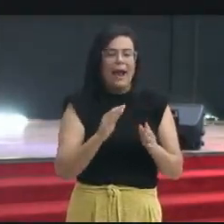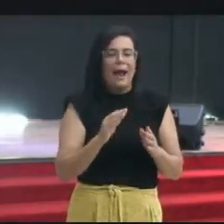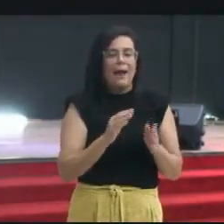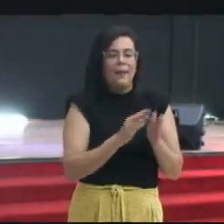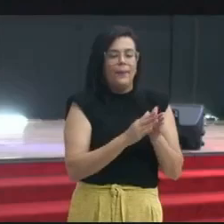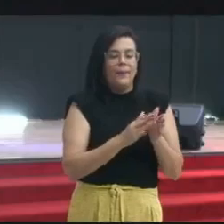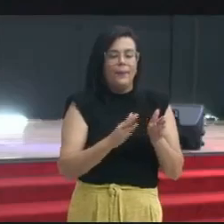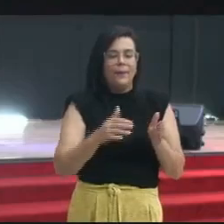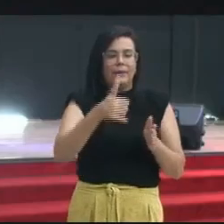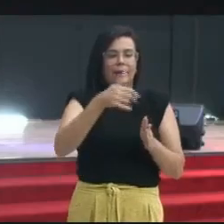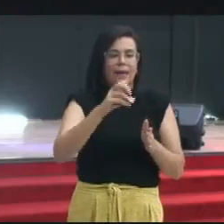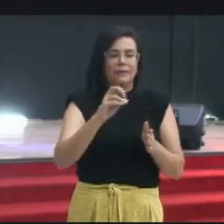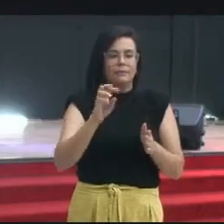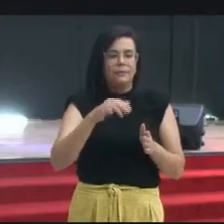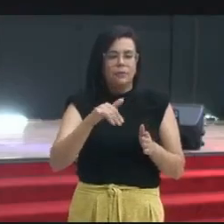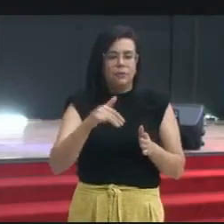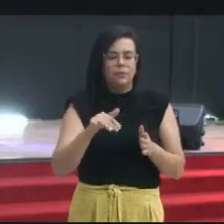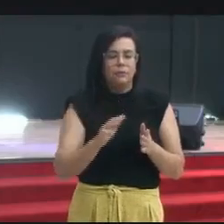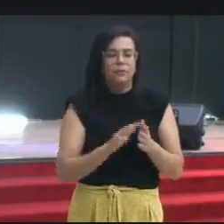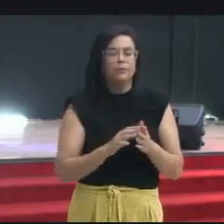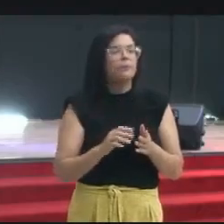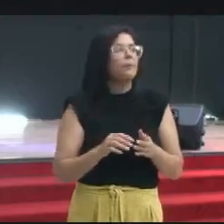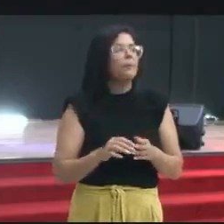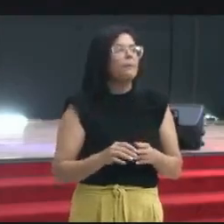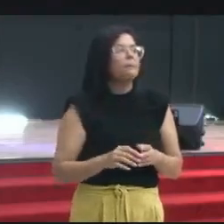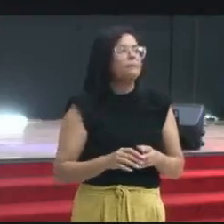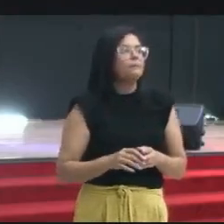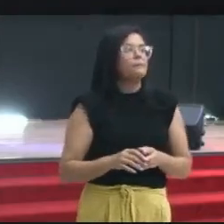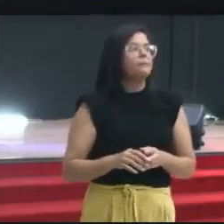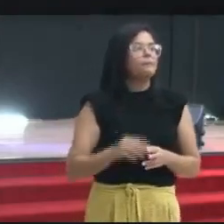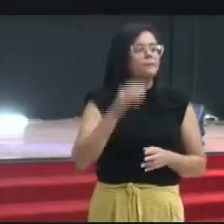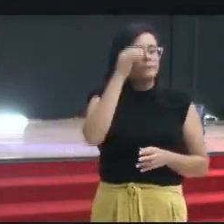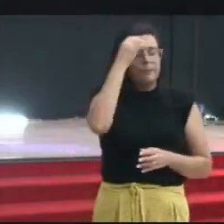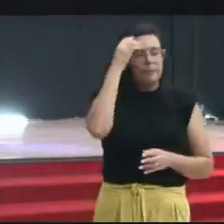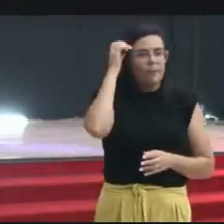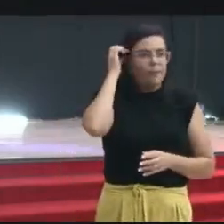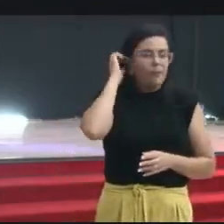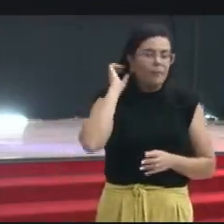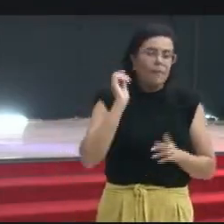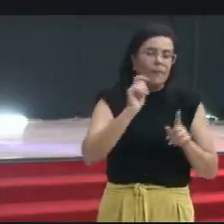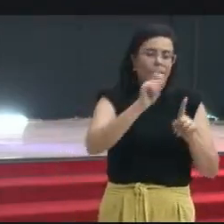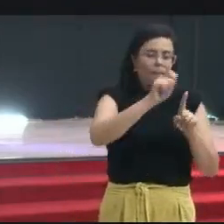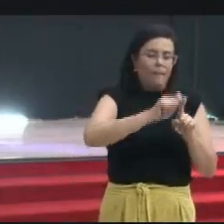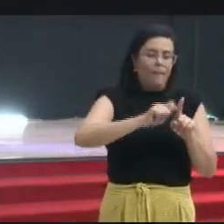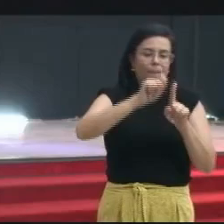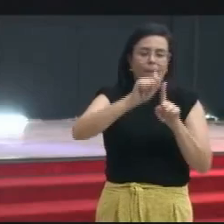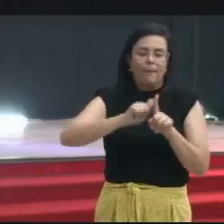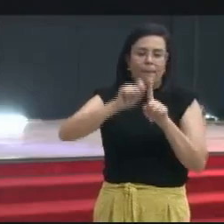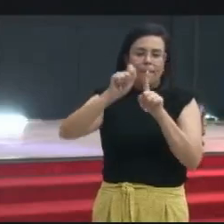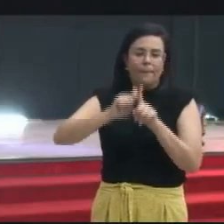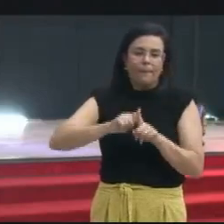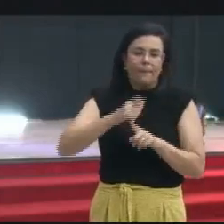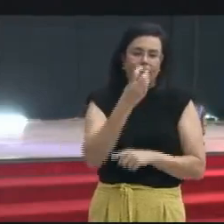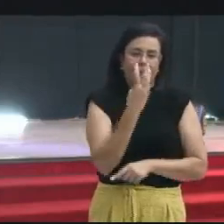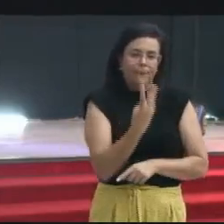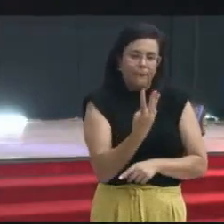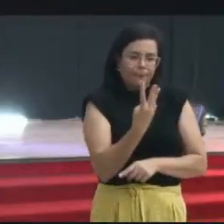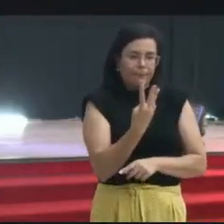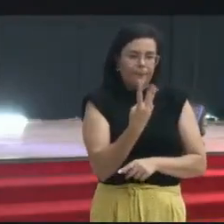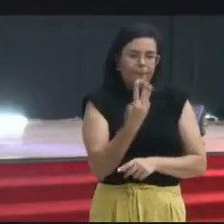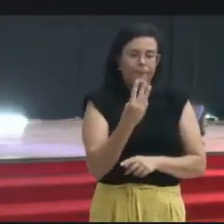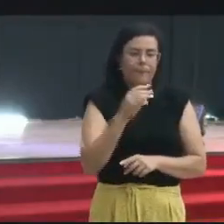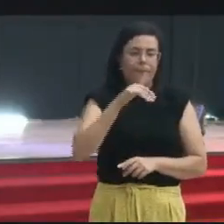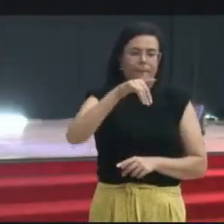escolhe. Durante 3 meses, maio, junho e julho, nós vamos estar na campanha A Minha